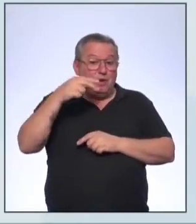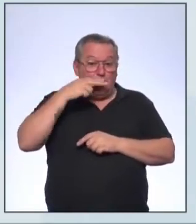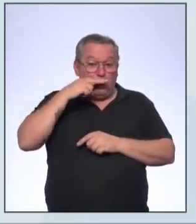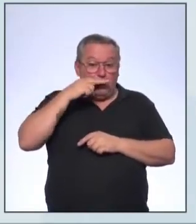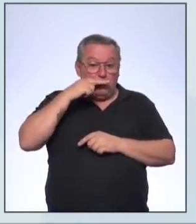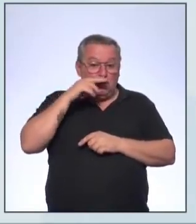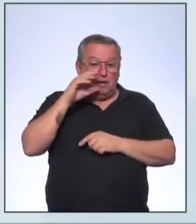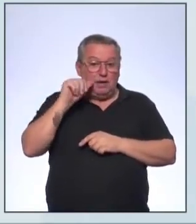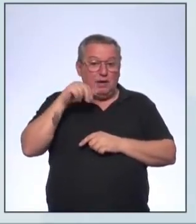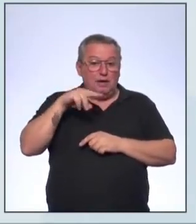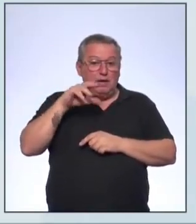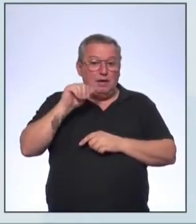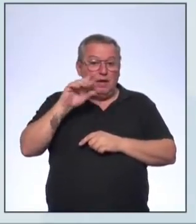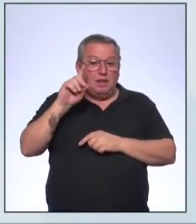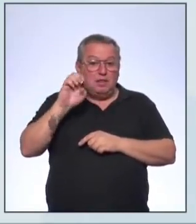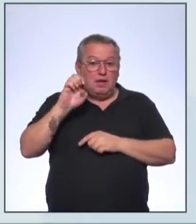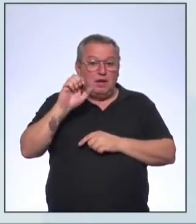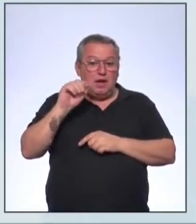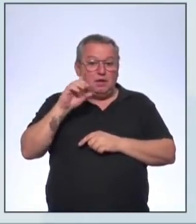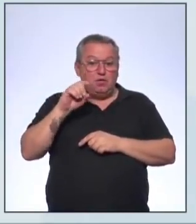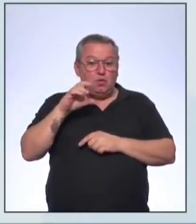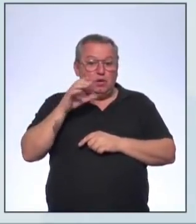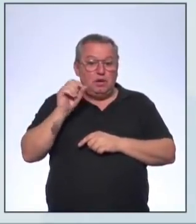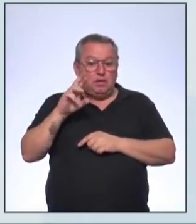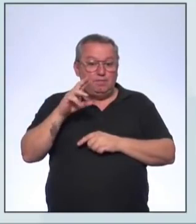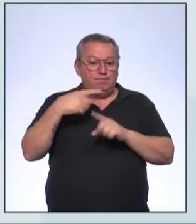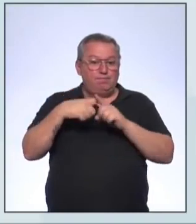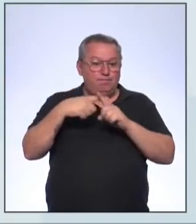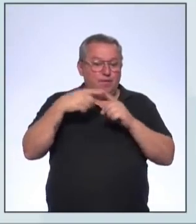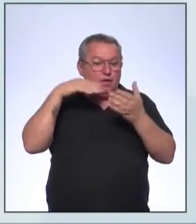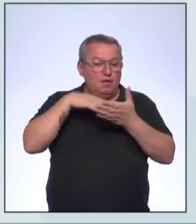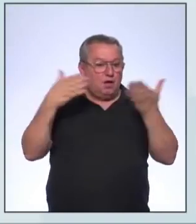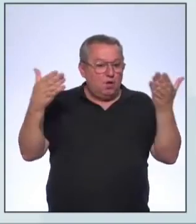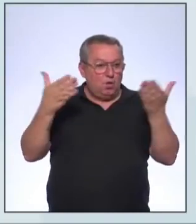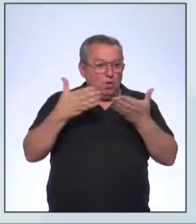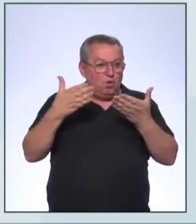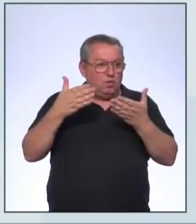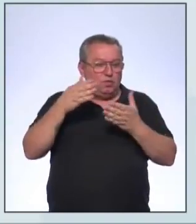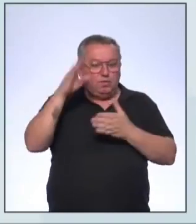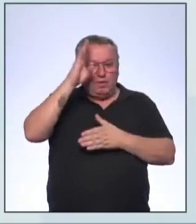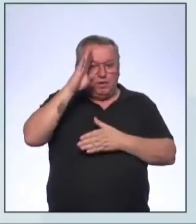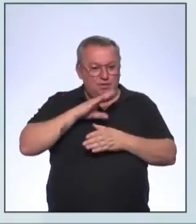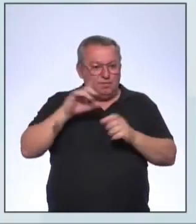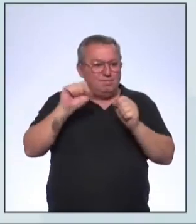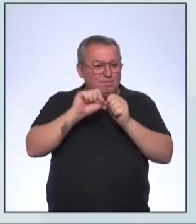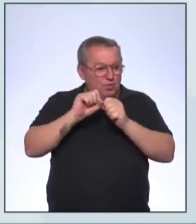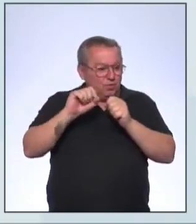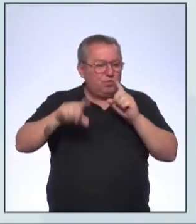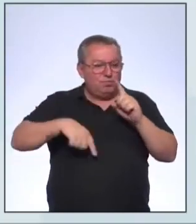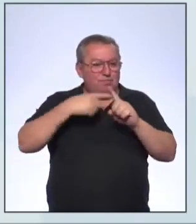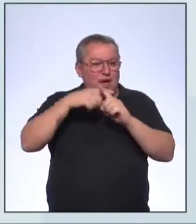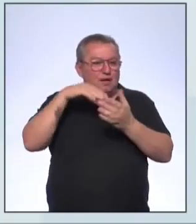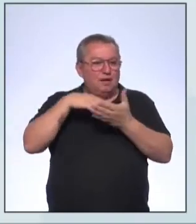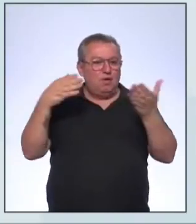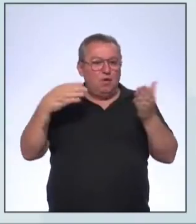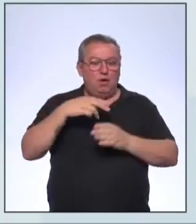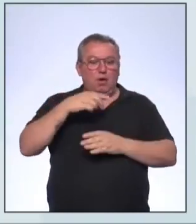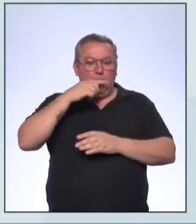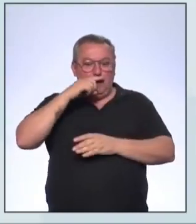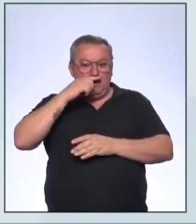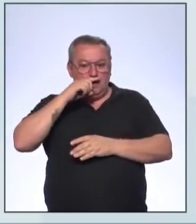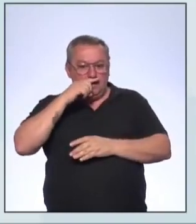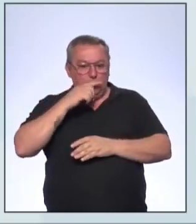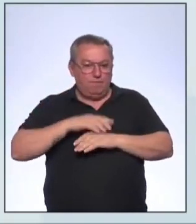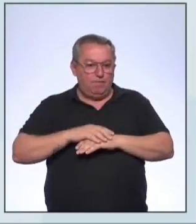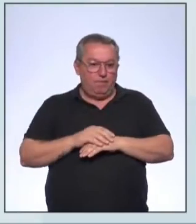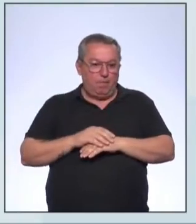cana-de-açúcar teve valores acima, até porque a cana-de-açúcar, até hoje, o Brasil é um dos maiores produtores de cana, né? Então é importante retratar isso aí para